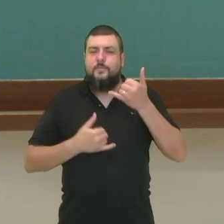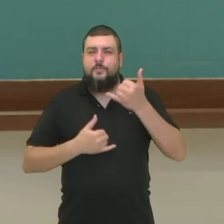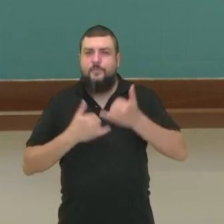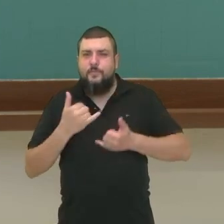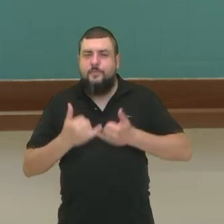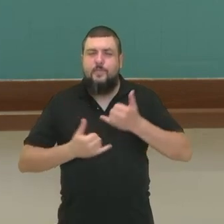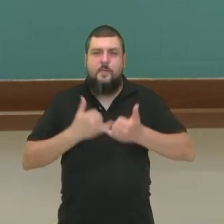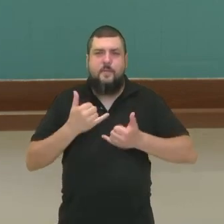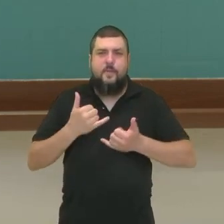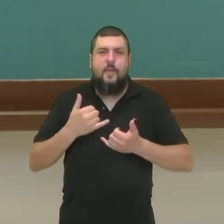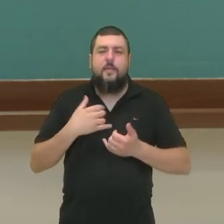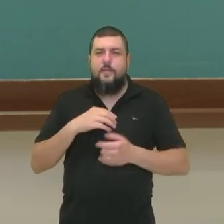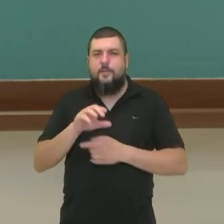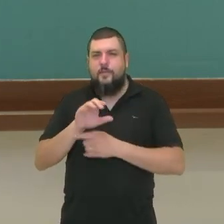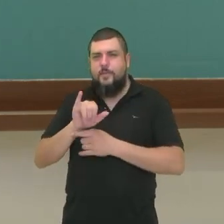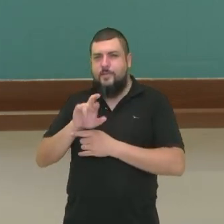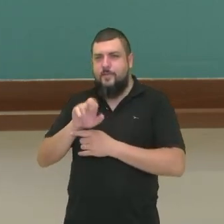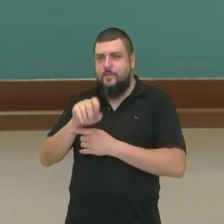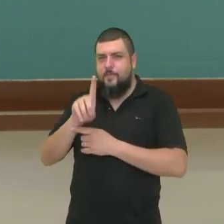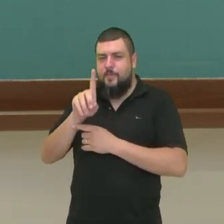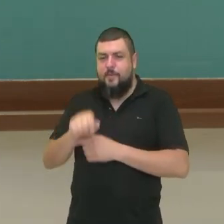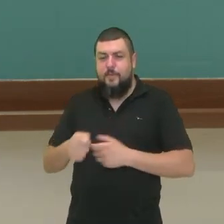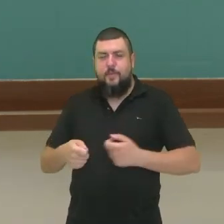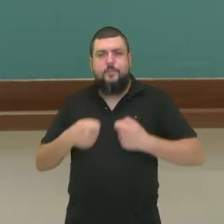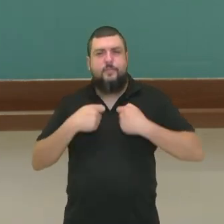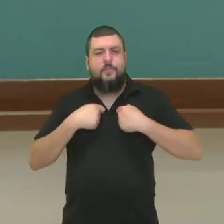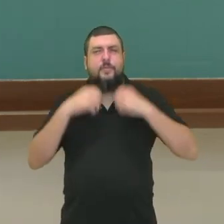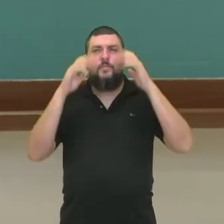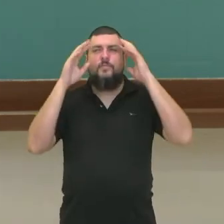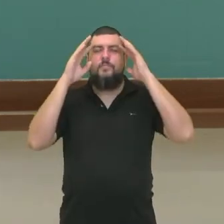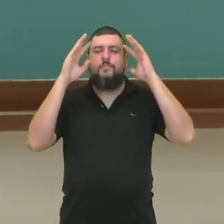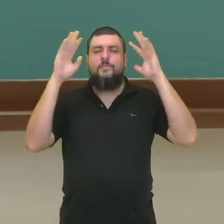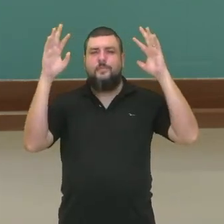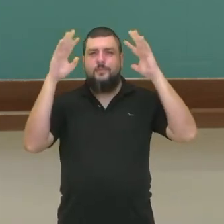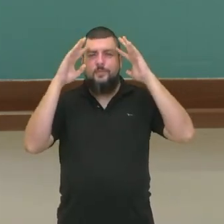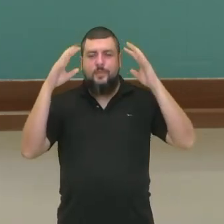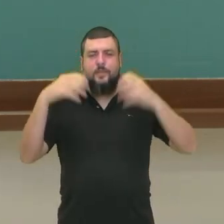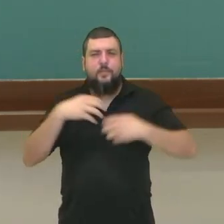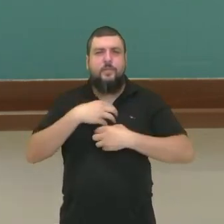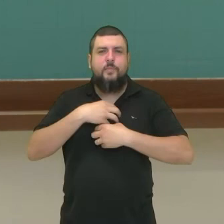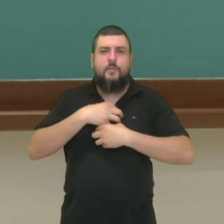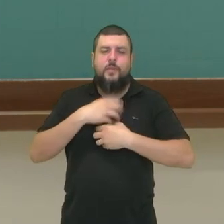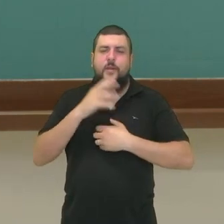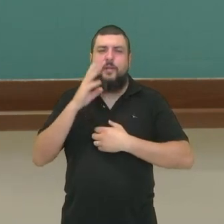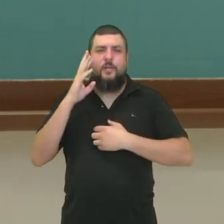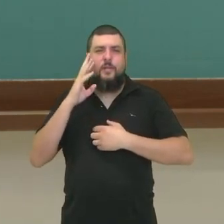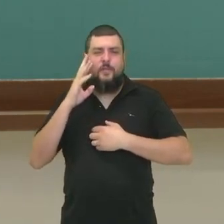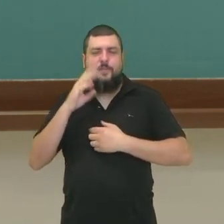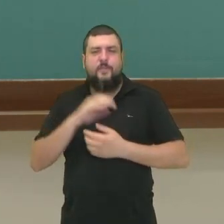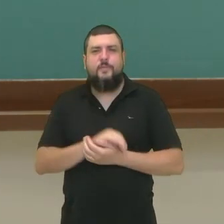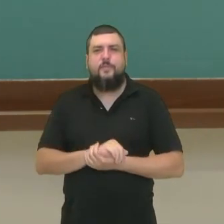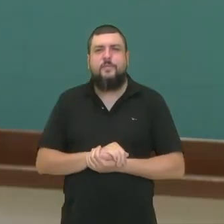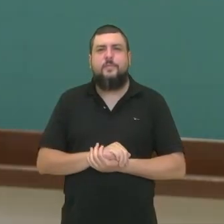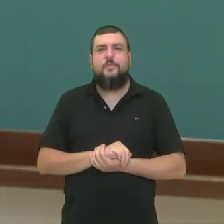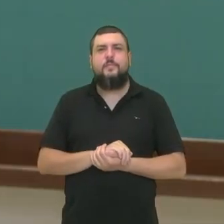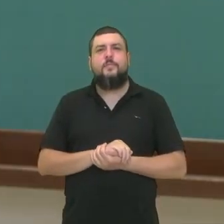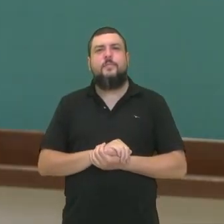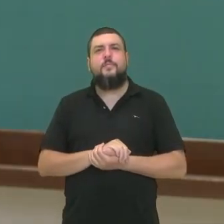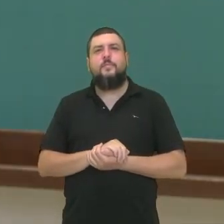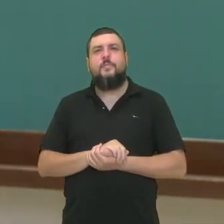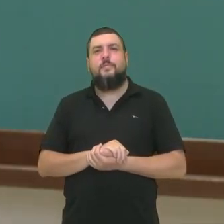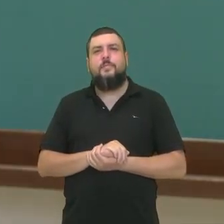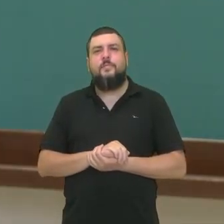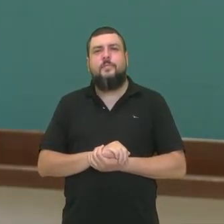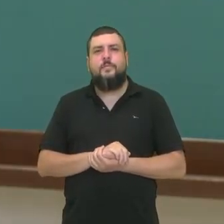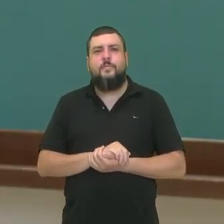né? Então, a ciranda, ela brinca com o nosso imaginário, com a nossa energia, e é muito legal cirandar. Então, olha